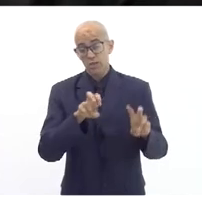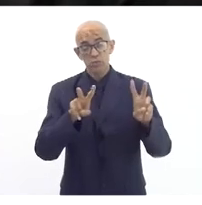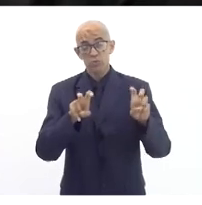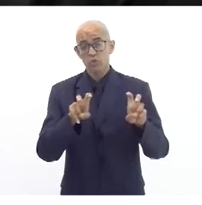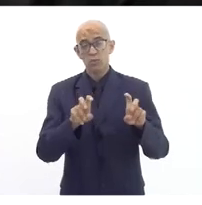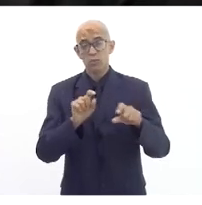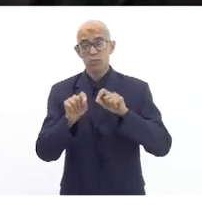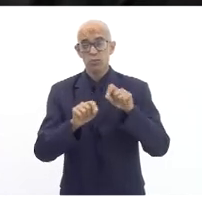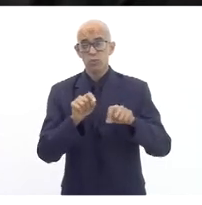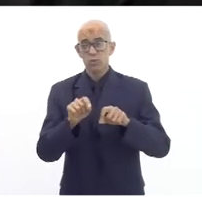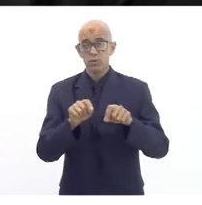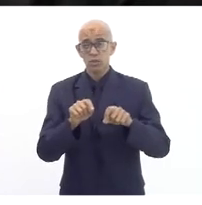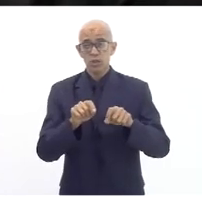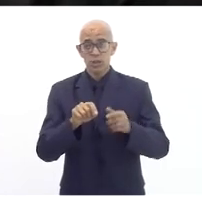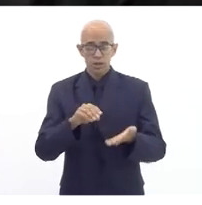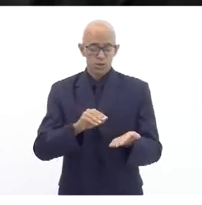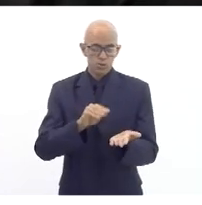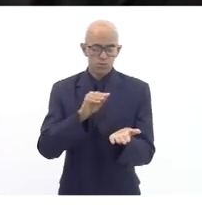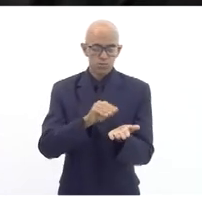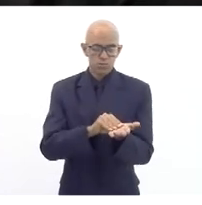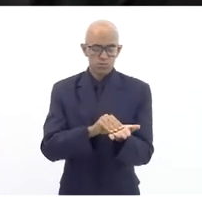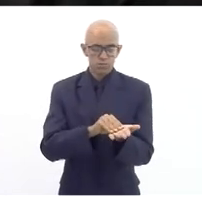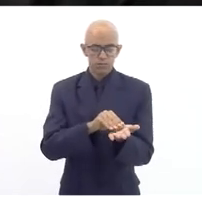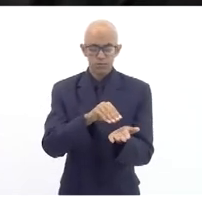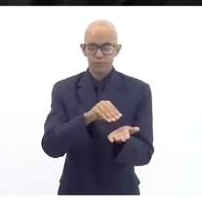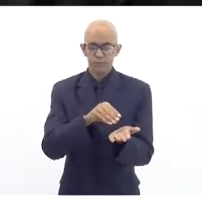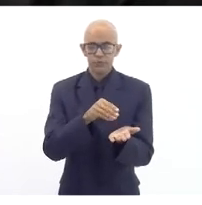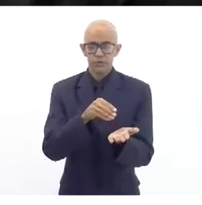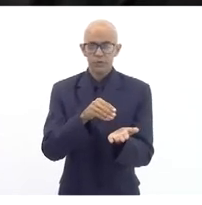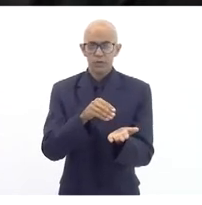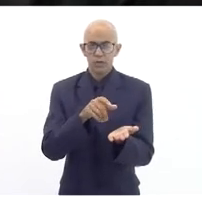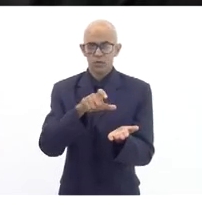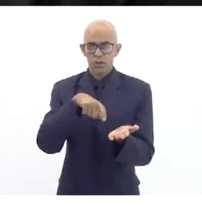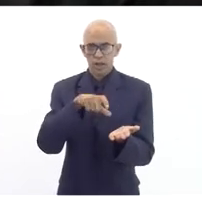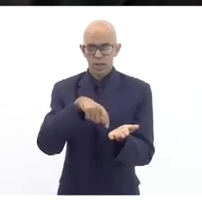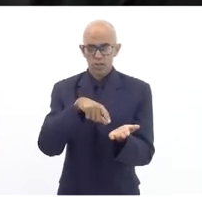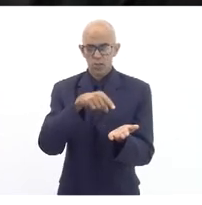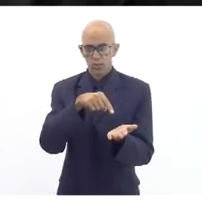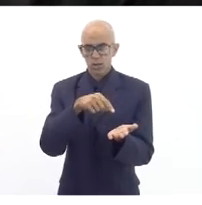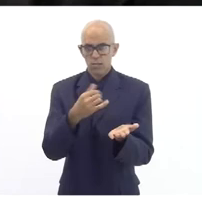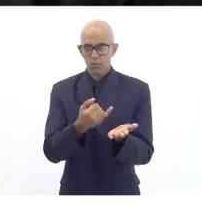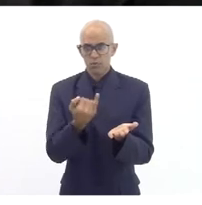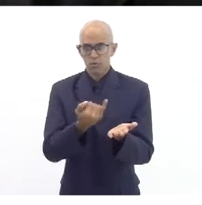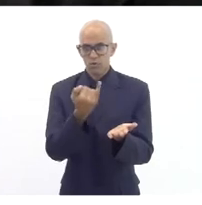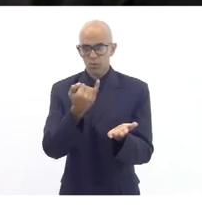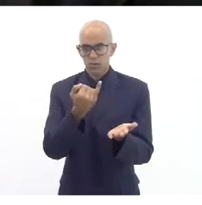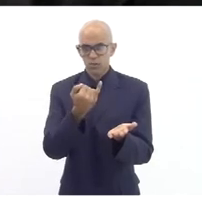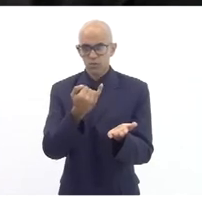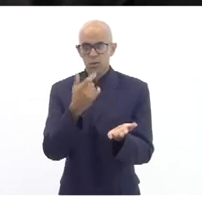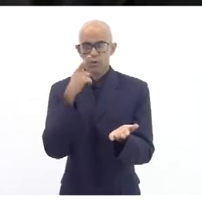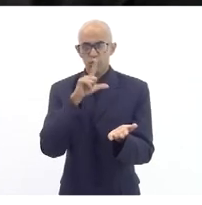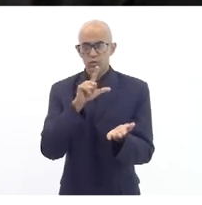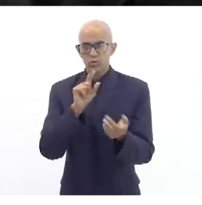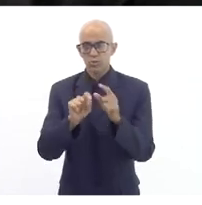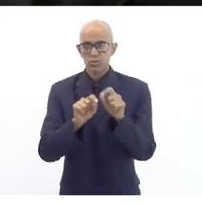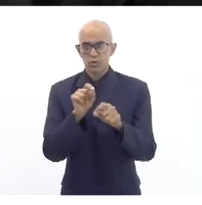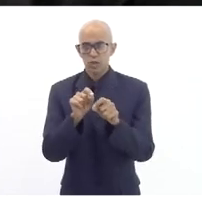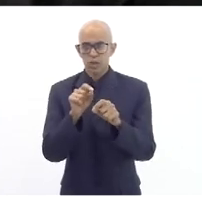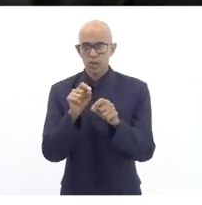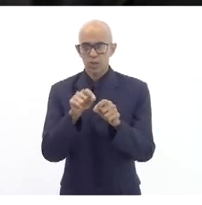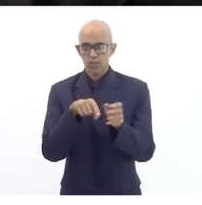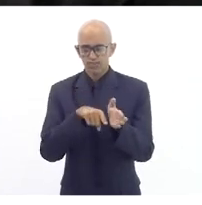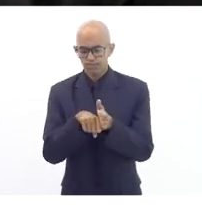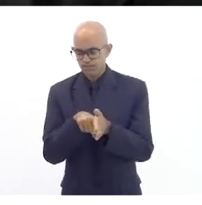à bilhetagem eletrônica, como bem falado pelo deputado Luiz Paulo, que essas informações são relevantíssimas para conseguir